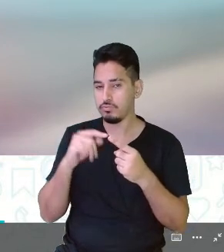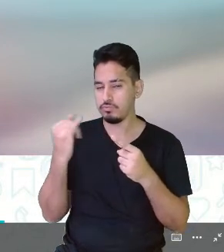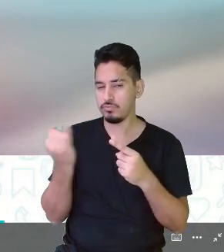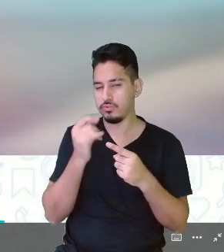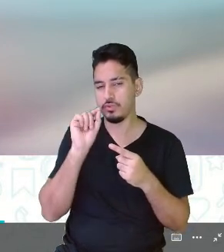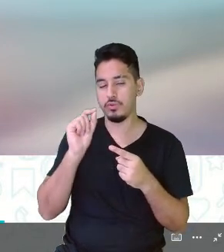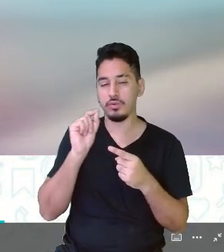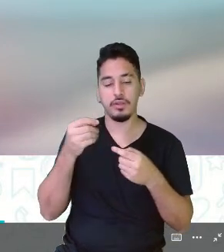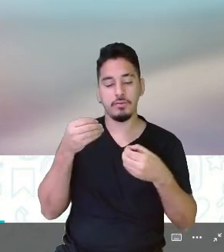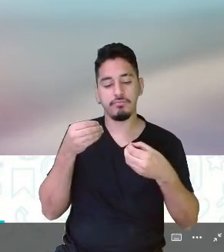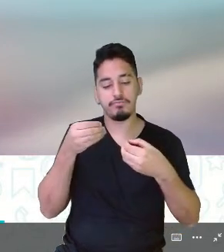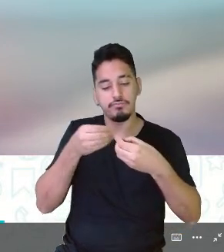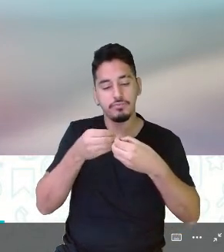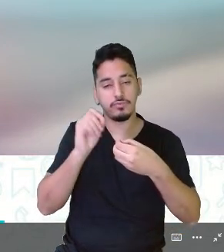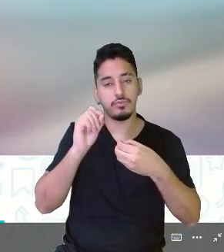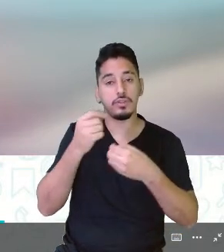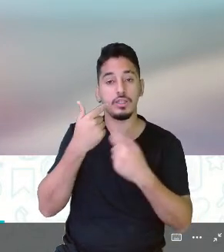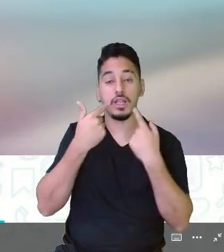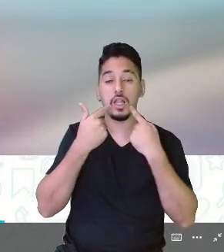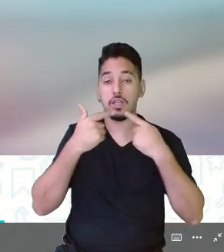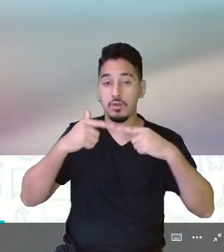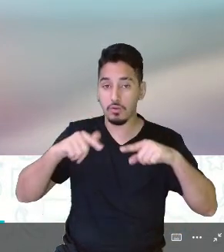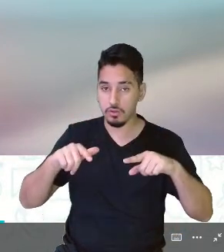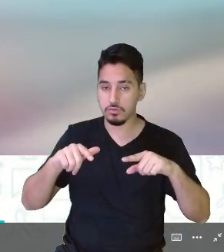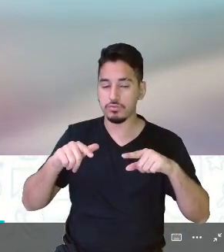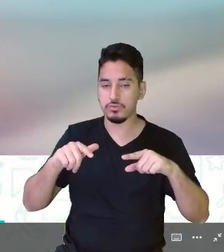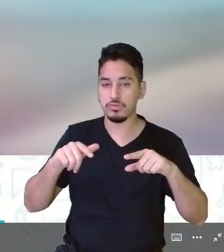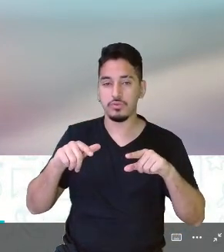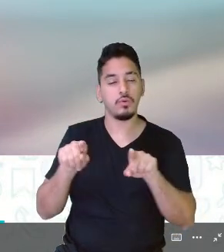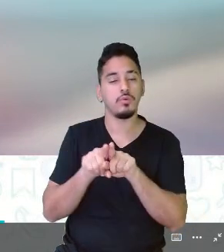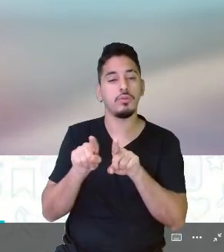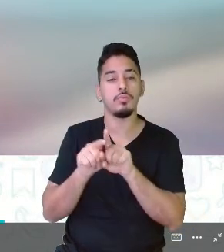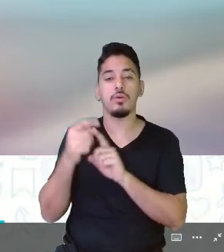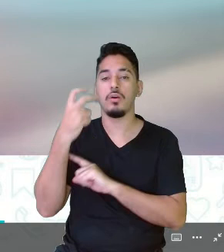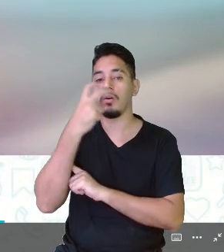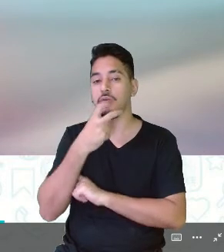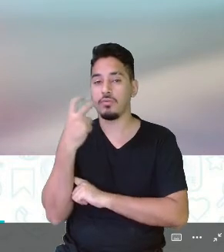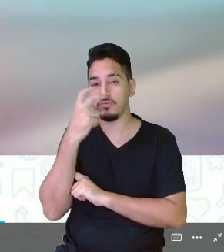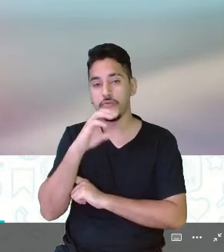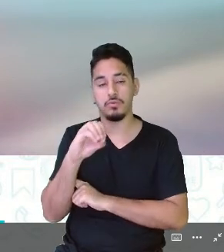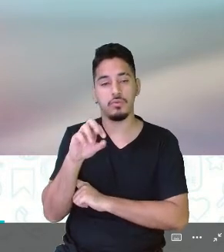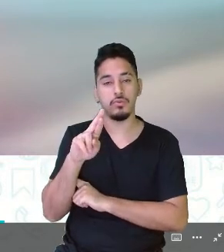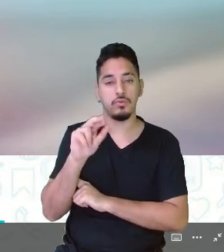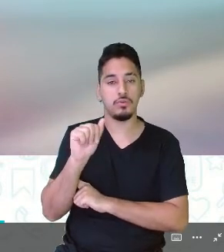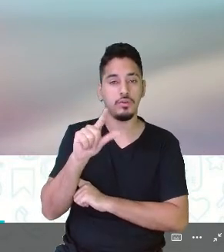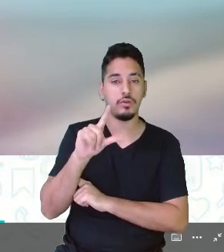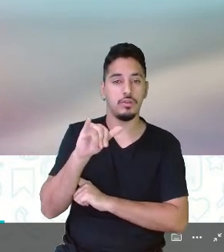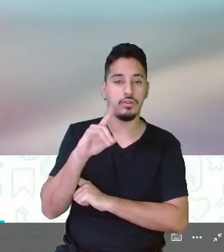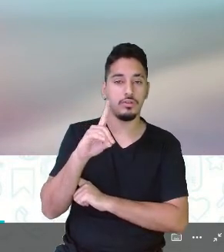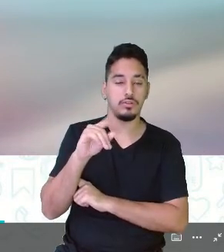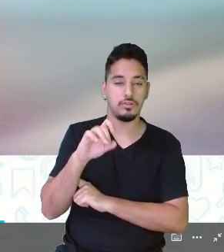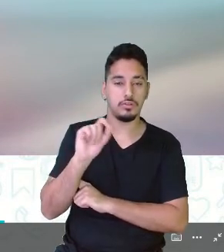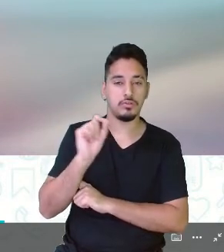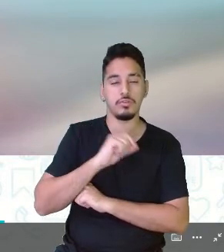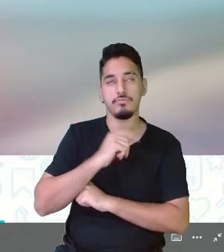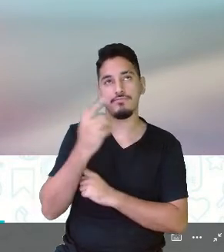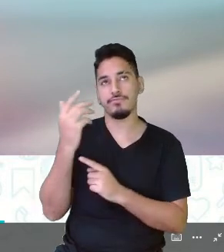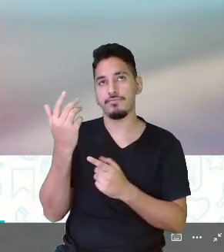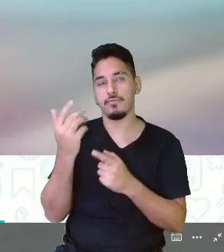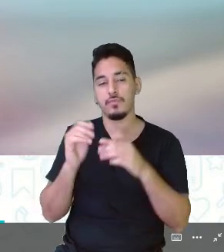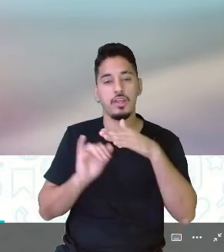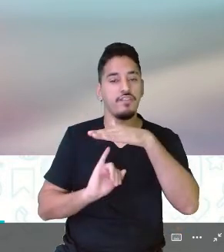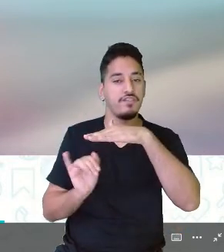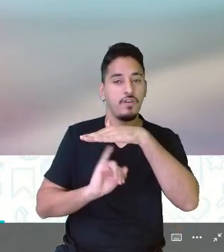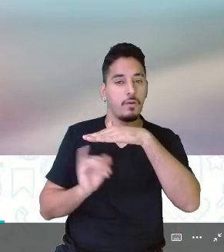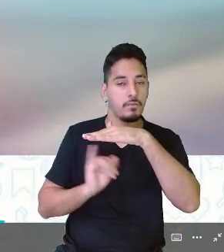a aproximação da linguagem dos memes à oralidade. Então, a gente tem o quê? Uma fala informal, a